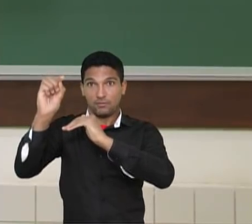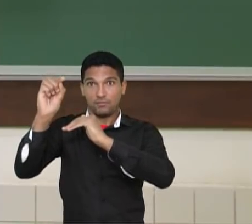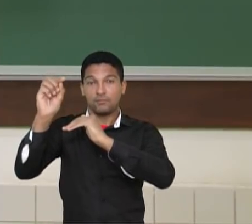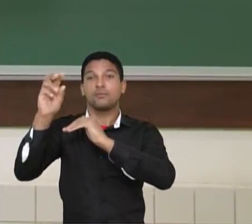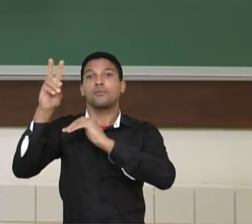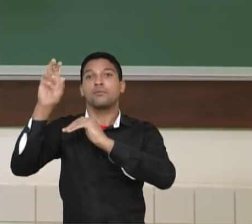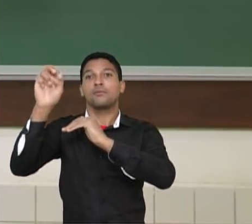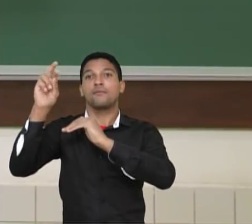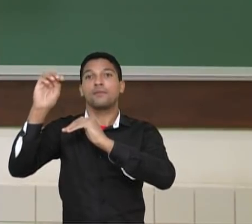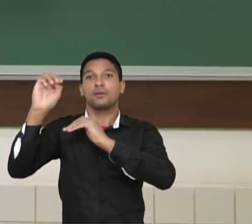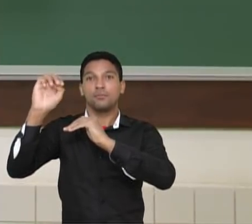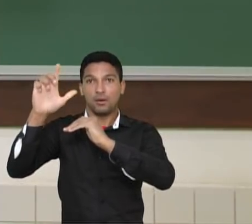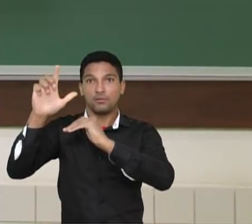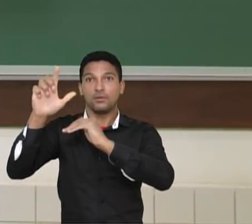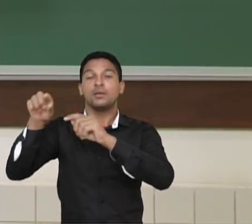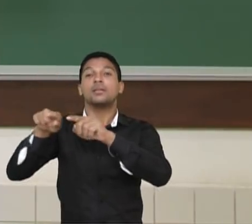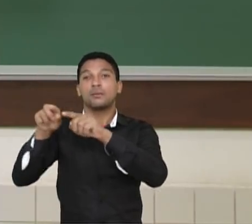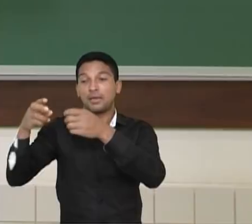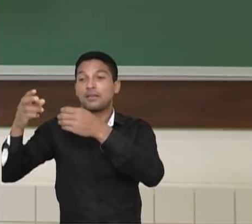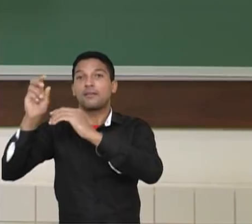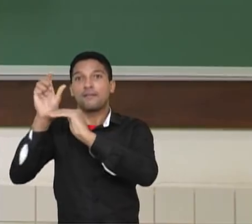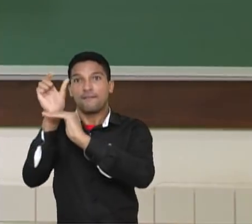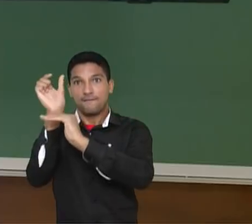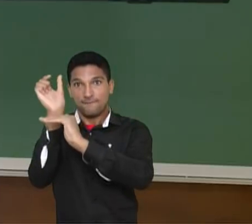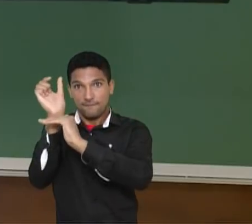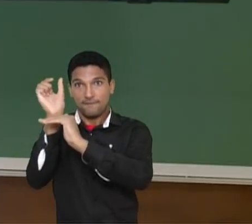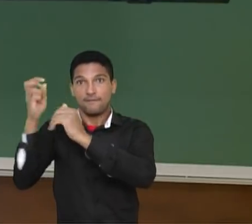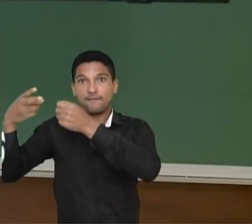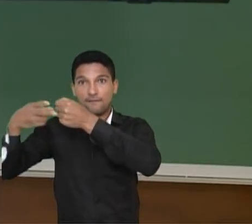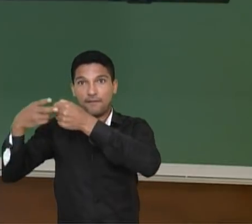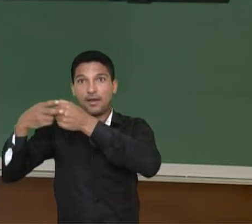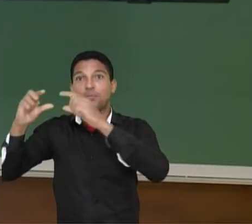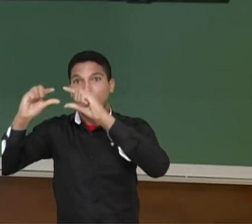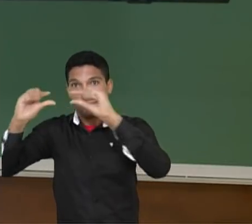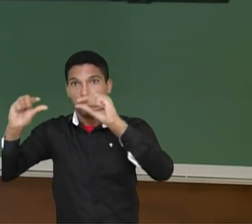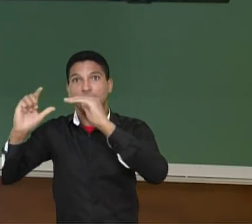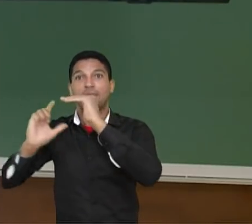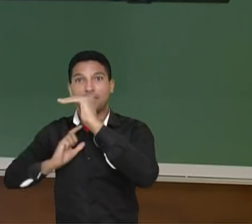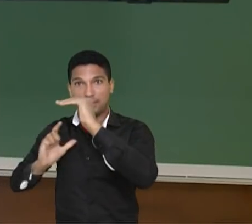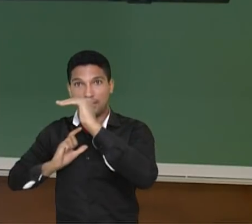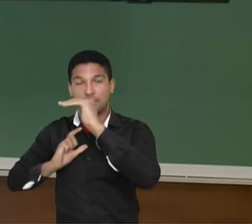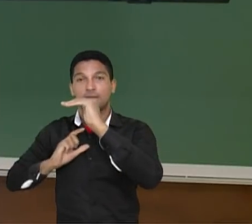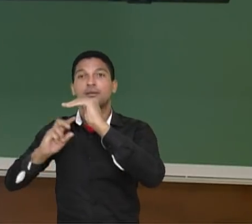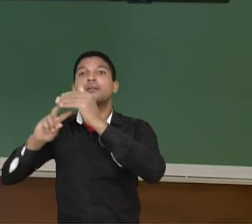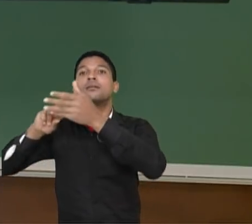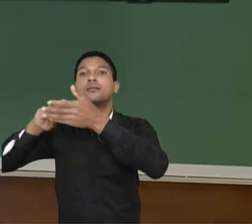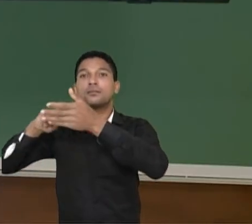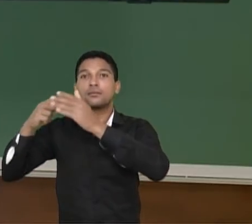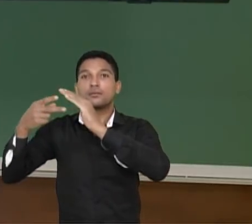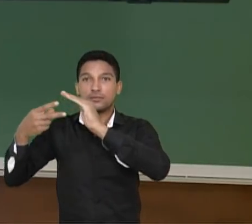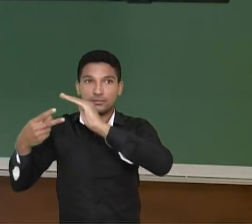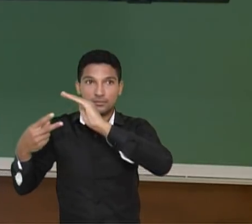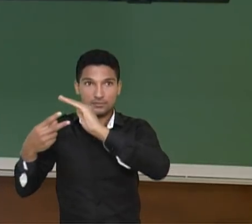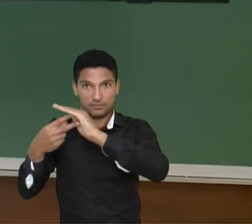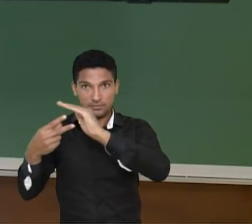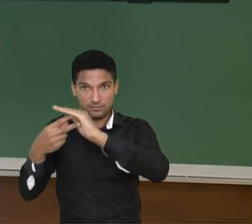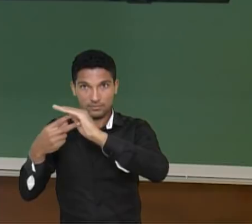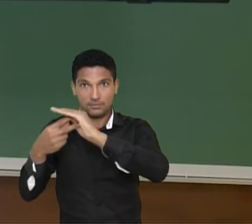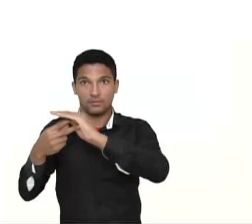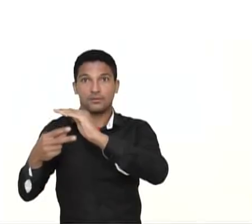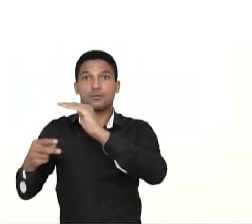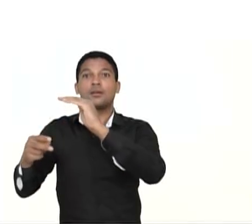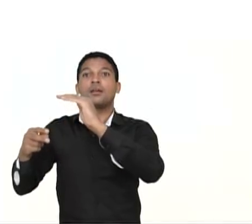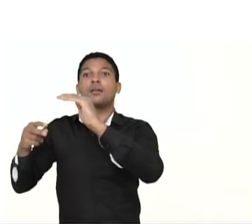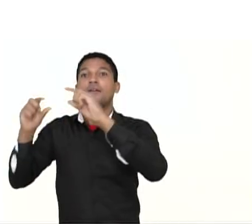e período, ok? Então, aqui um quiz para você revisar e retomarmos esse conteúdo. Especialistas preveem